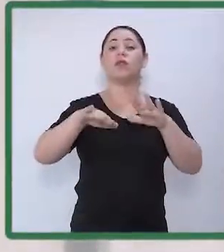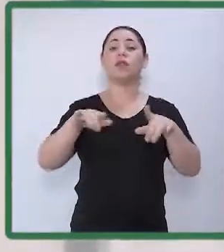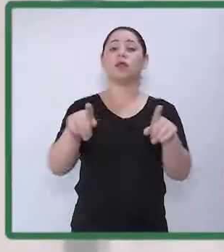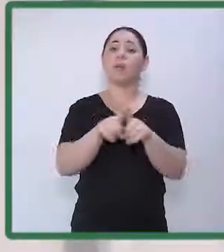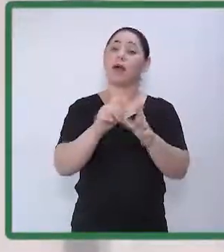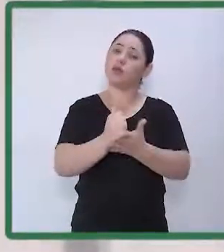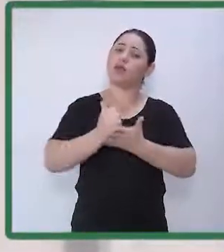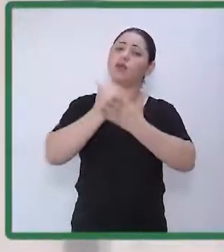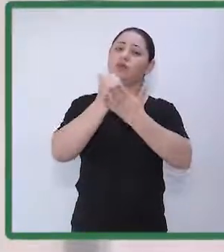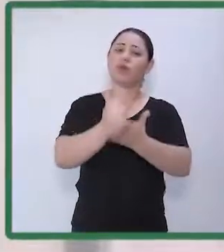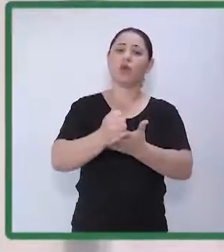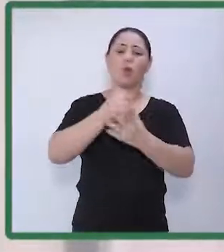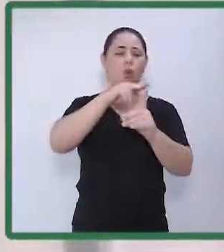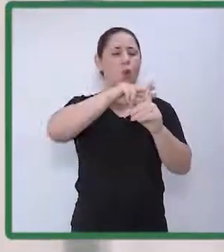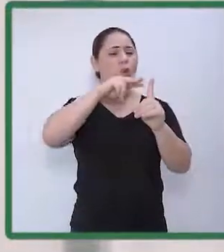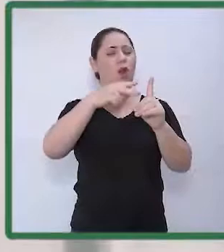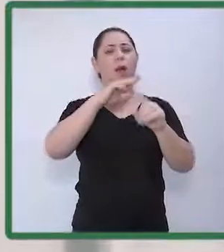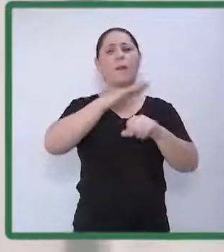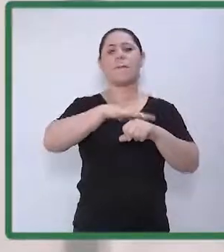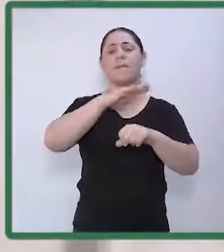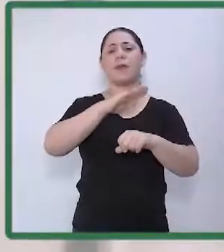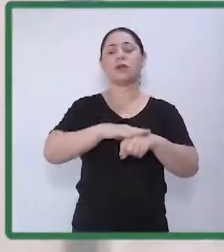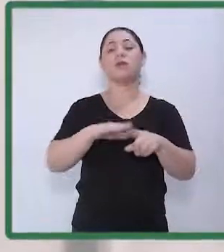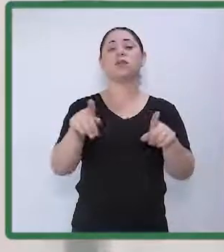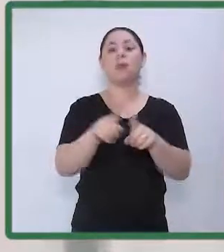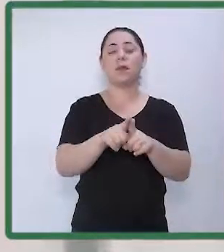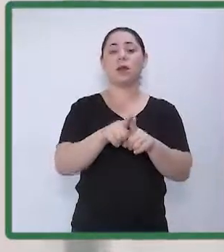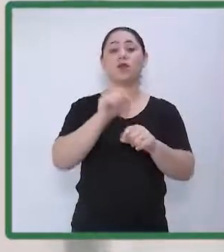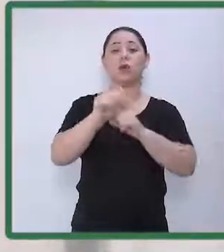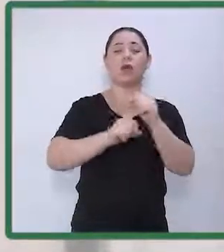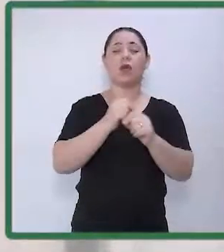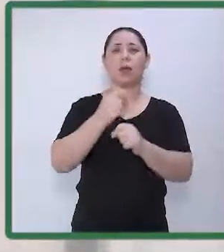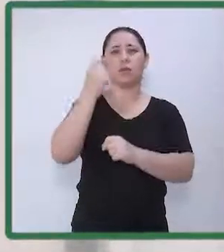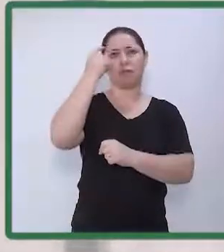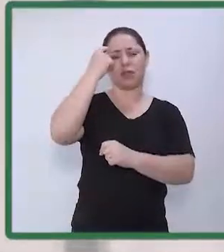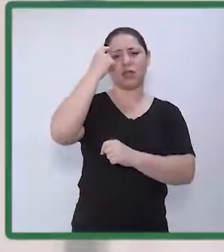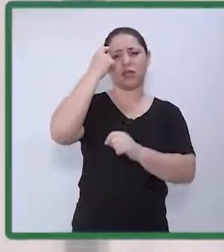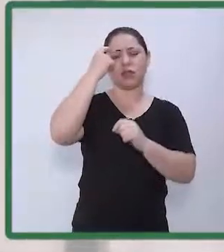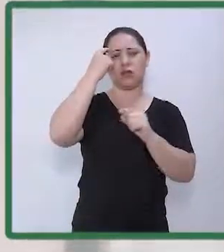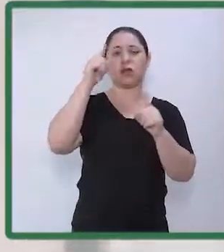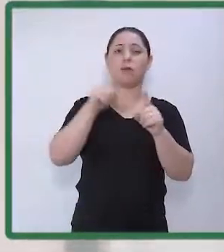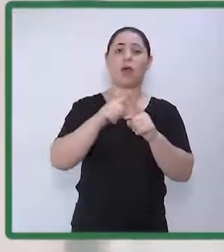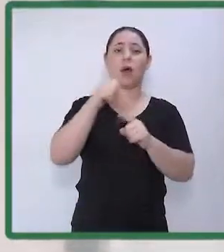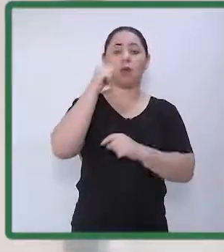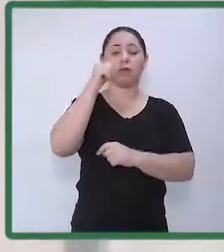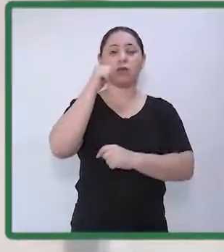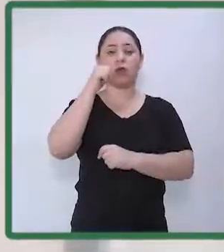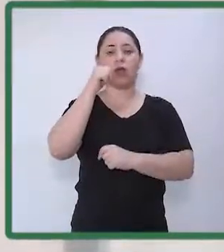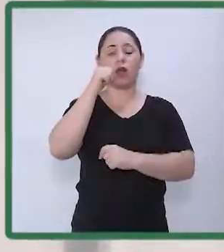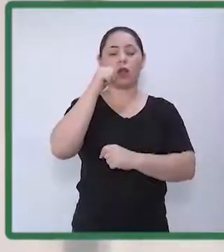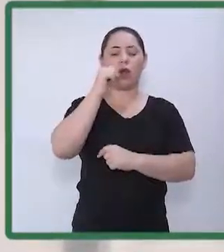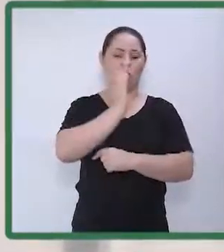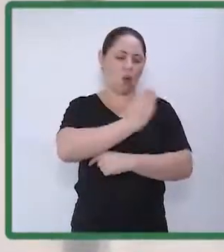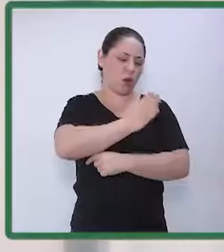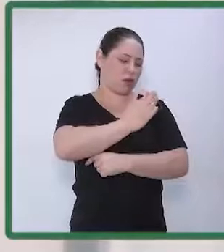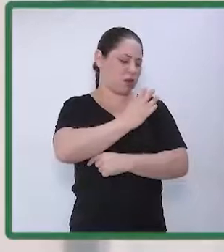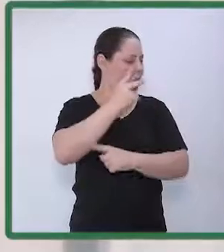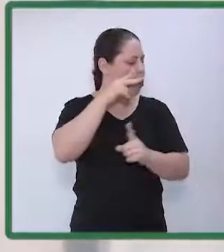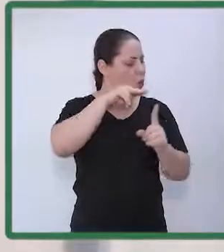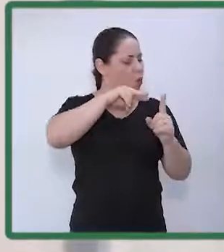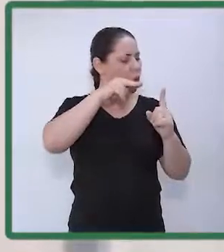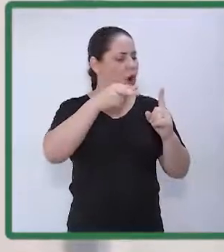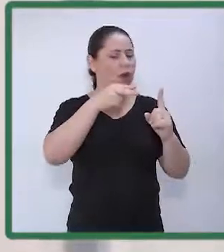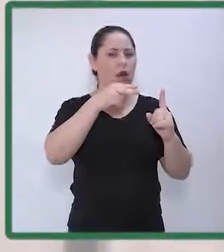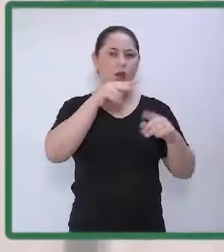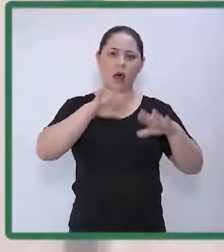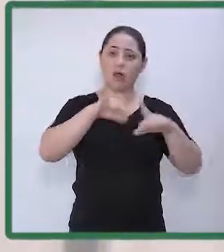muitas vezes, não é mesmo? É esse olhar mais, eu falo, olhar mais pela razão. Nós mulheres olhamos mais com o coração,